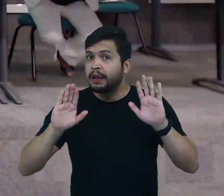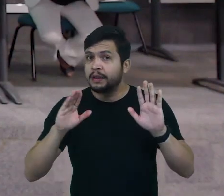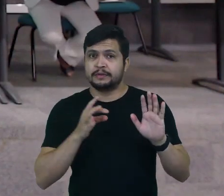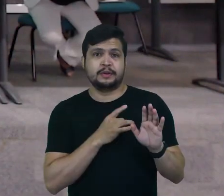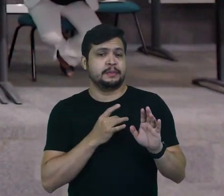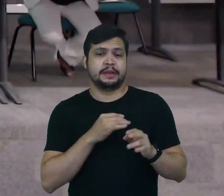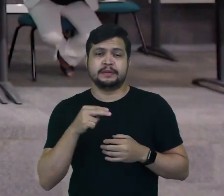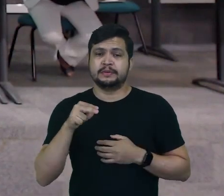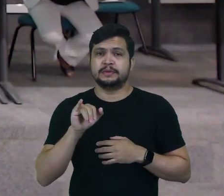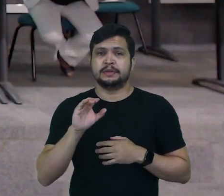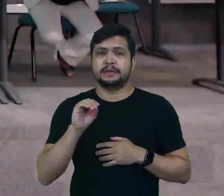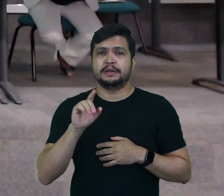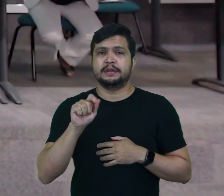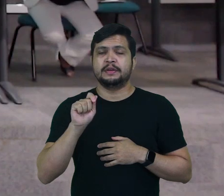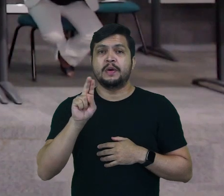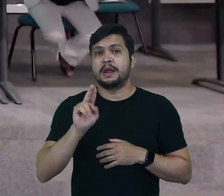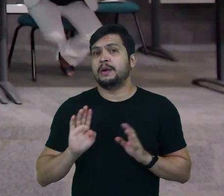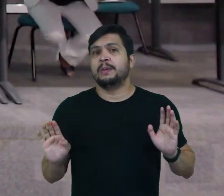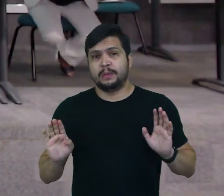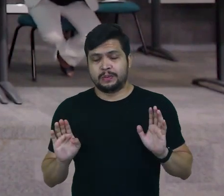Ai, eu tenho medo do Nicolau.